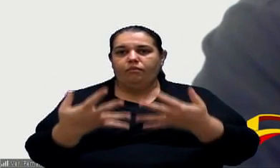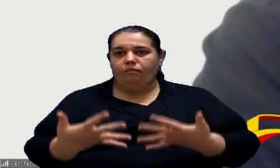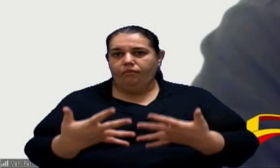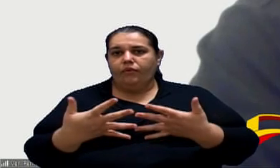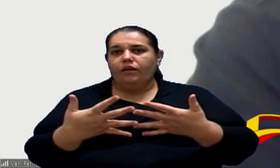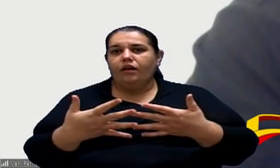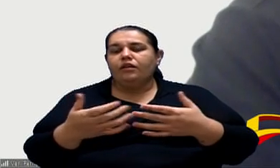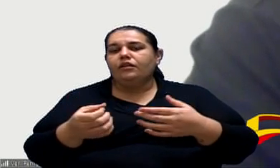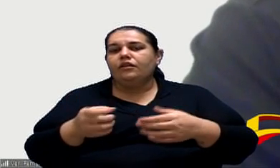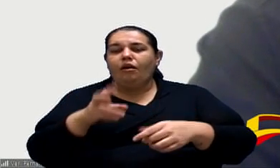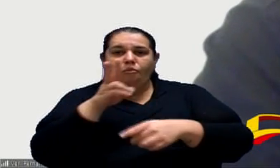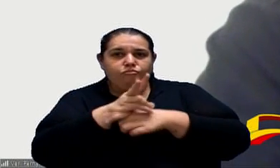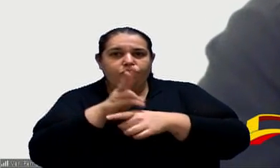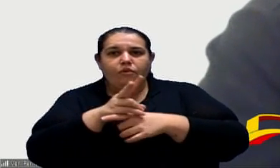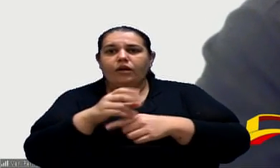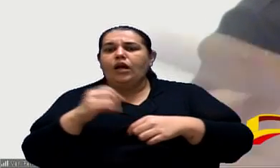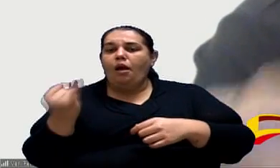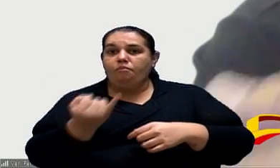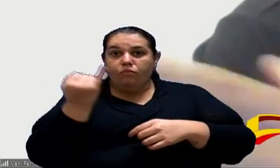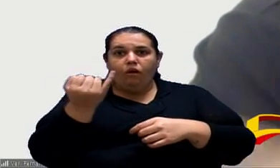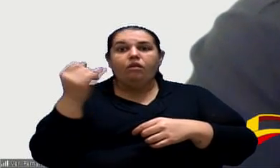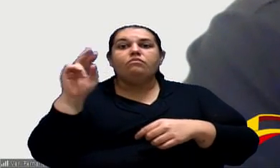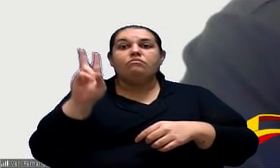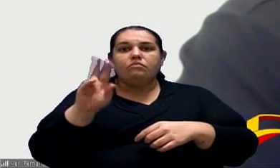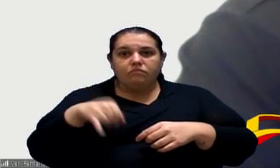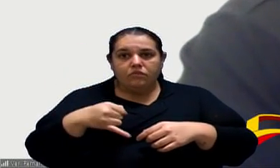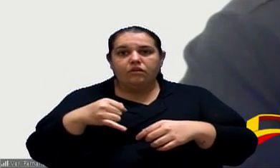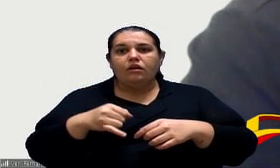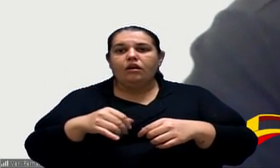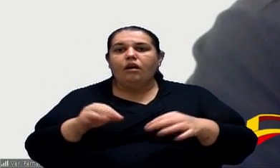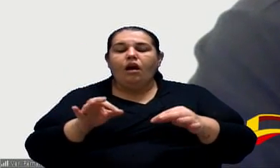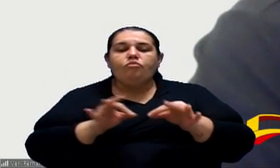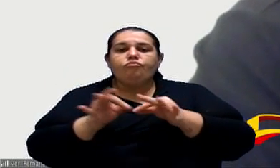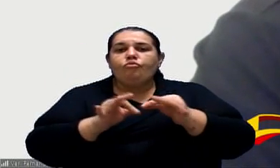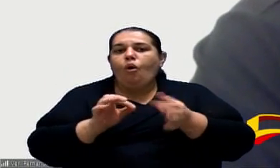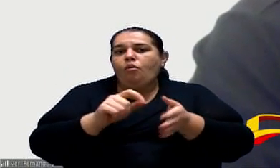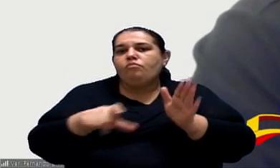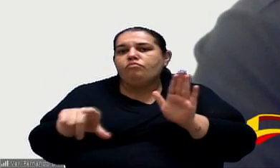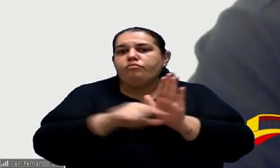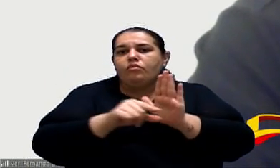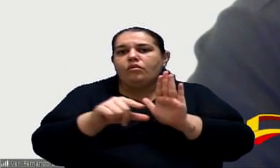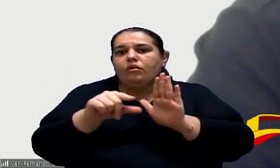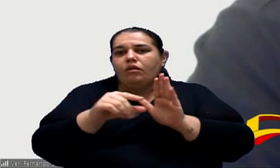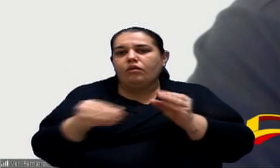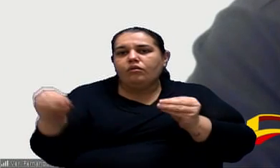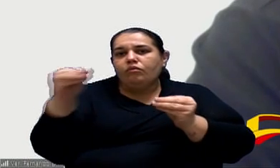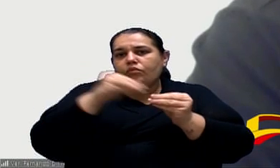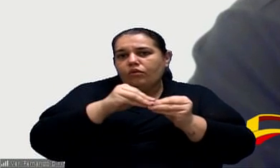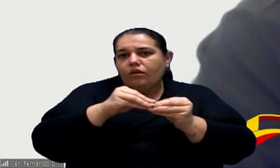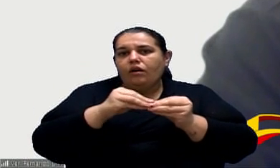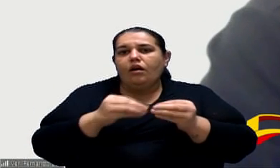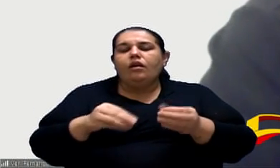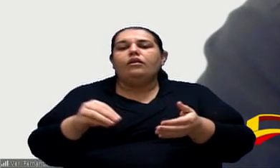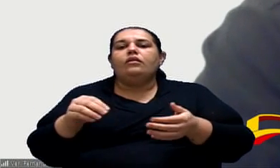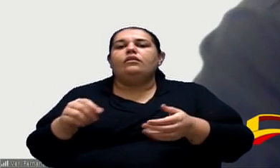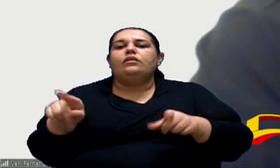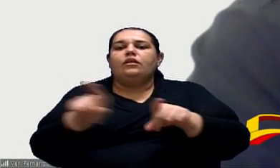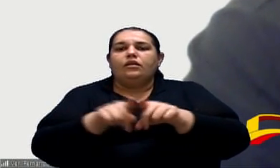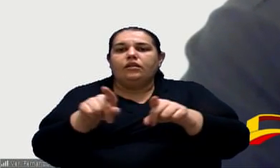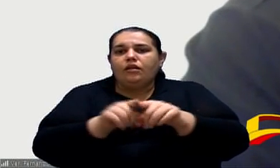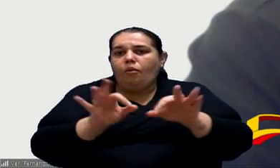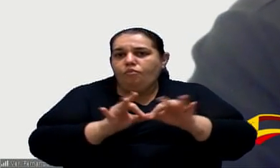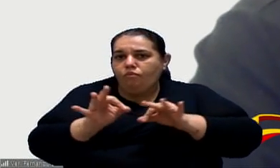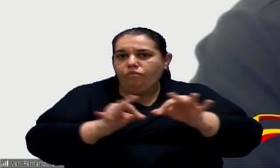essa fiscalização, tem que ser severa, tem. E já estou colocando uma emenda aqui também, presidente, já pedi para a minha assessoria fazer a emenda aqui